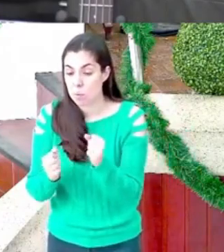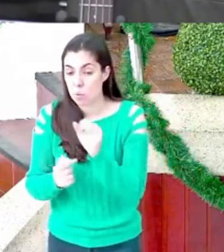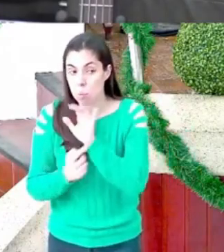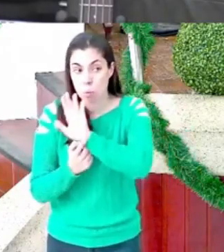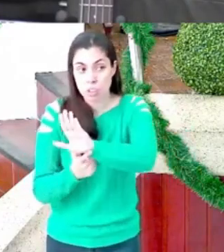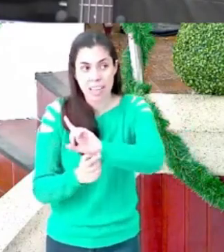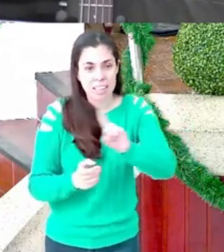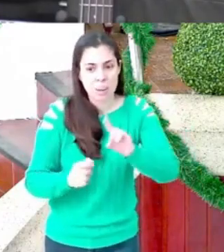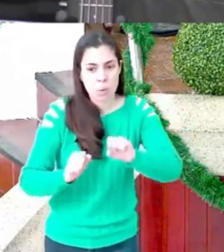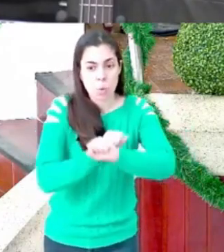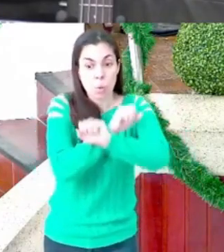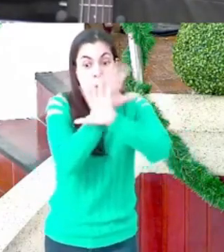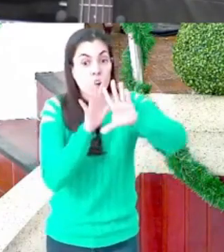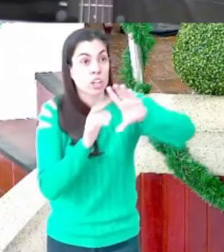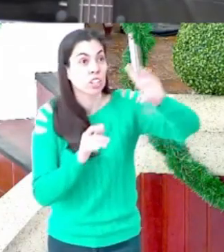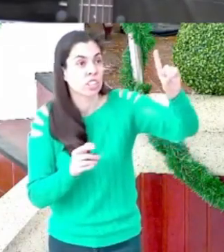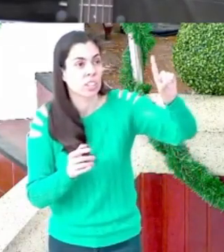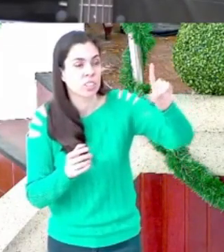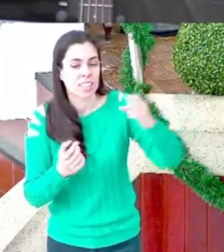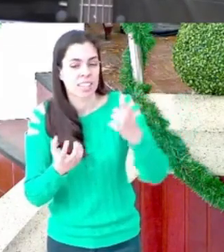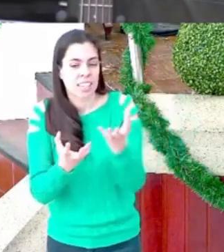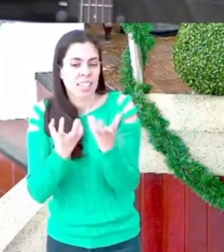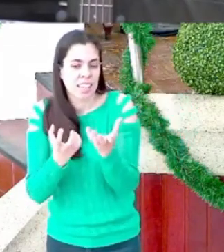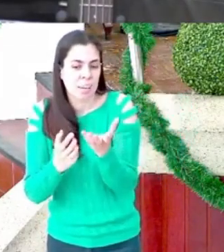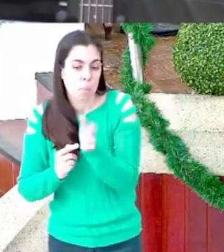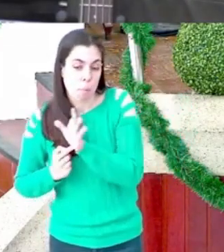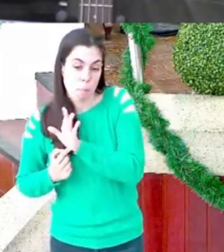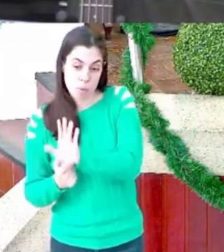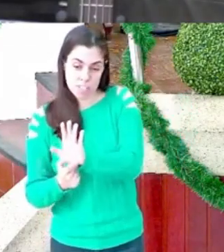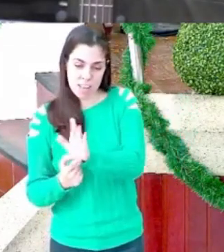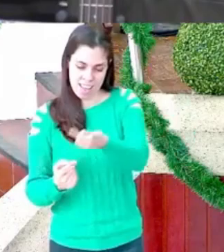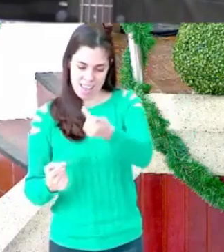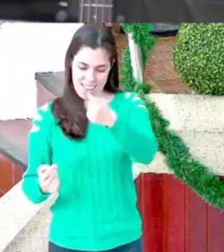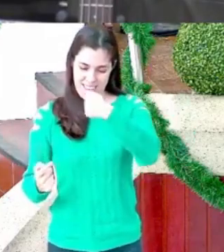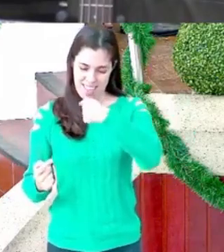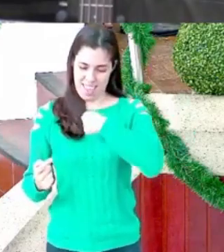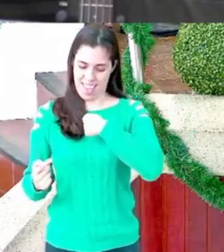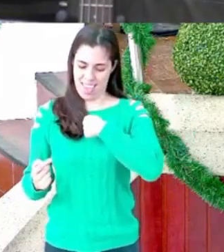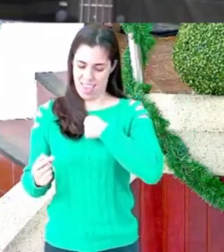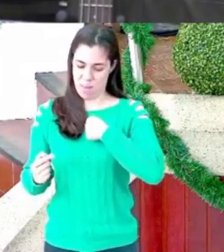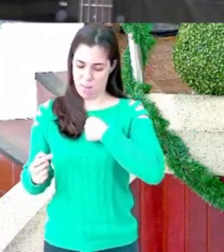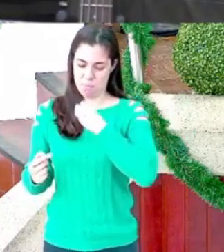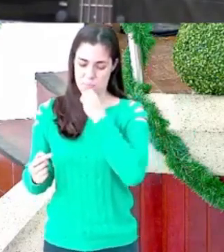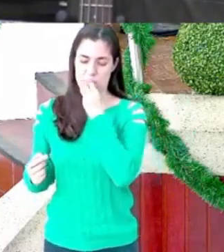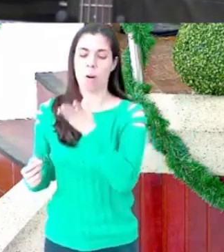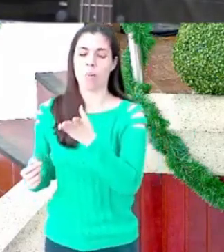que inclinados a mostrar as nossas obras.